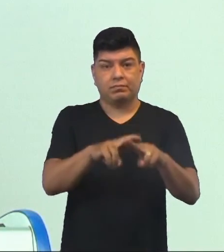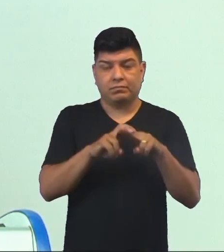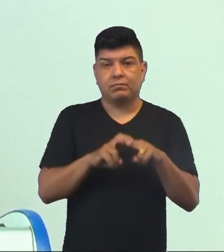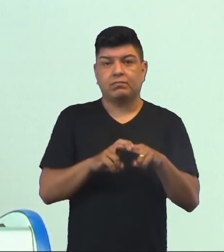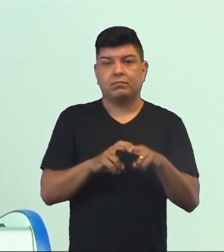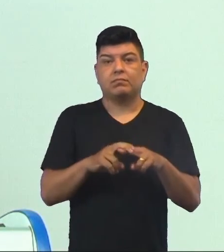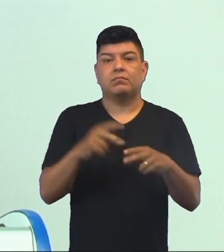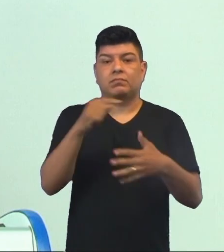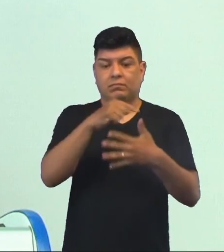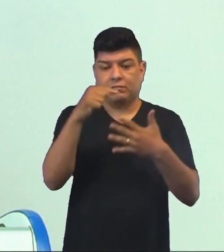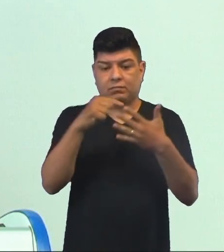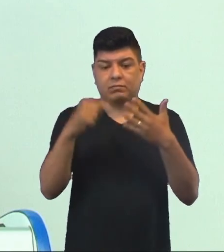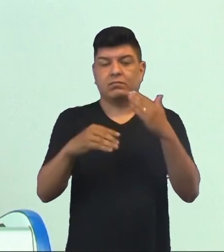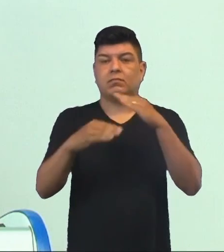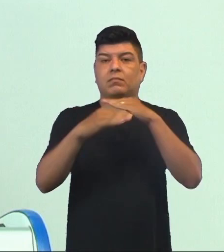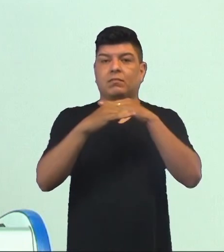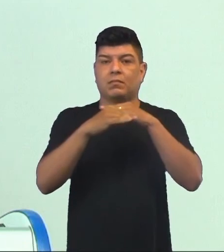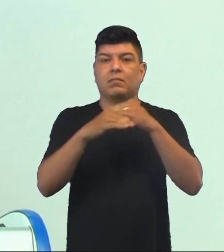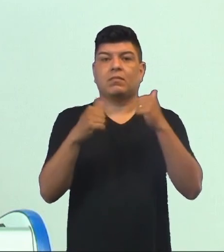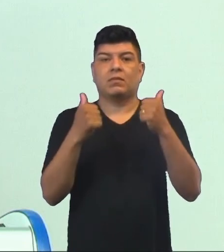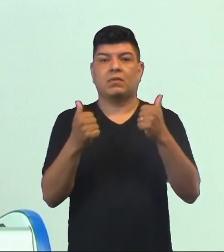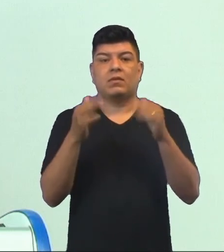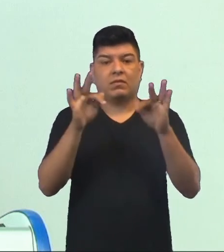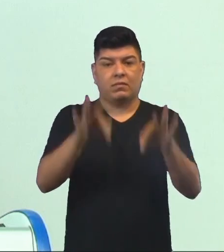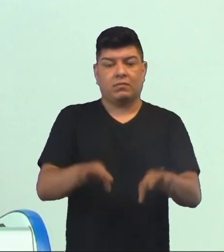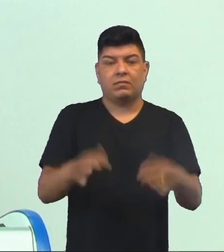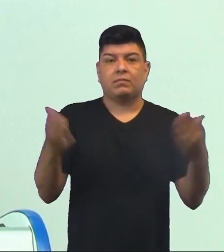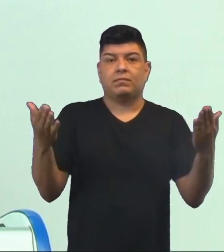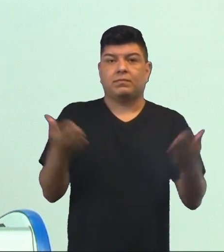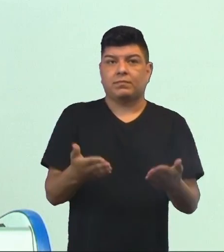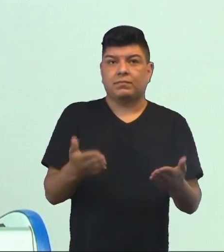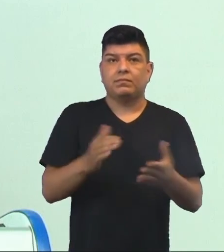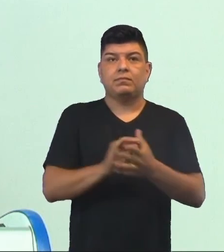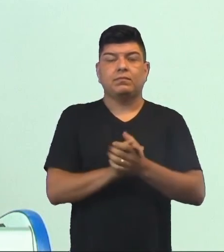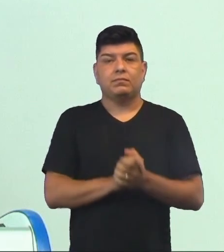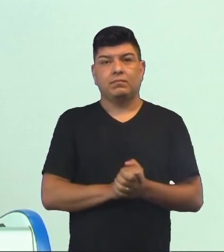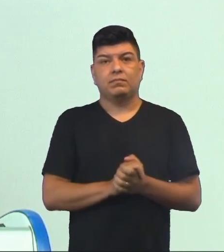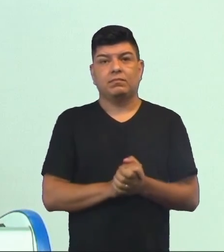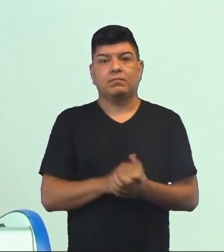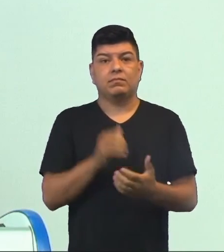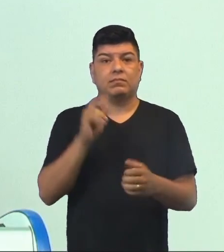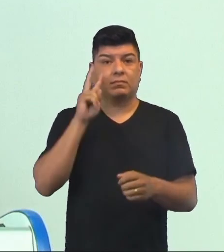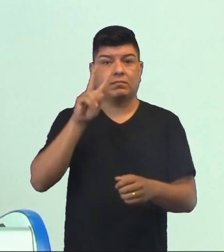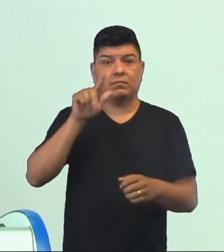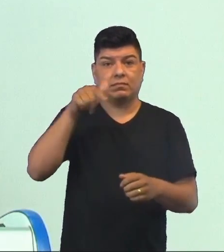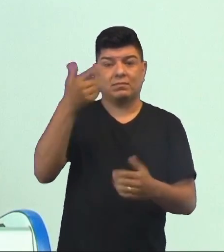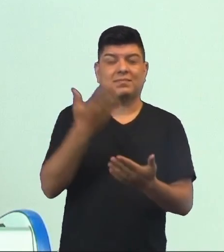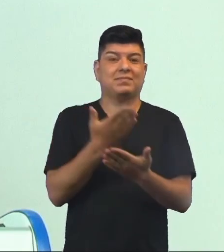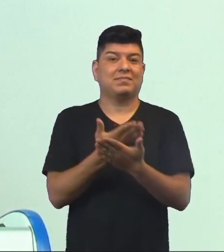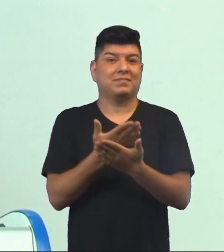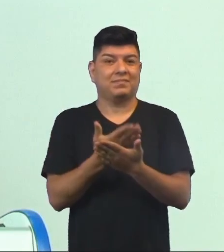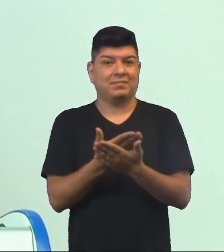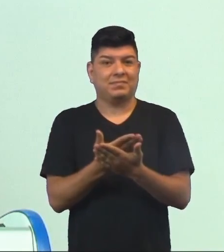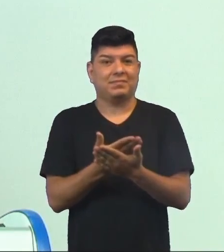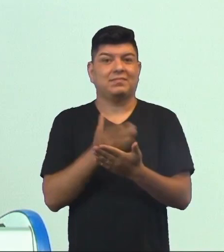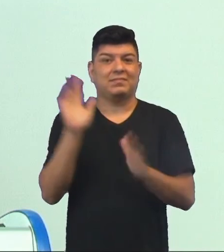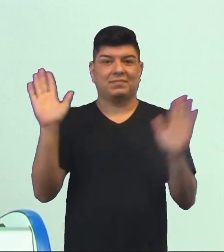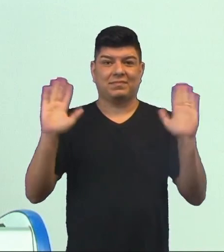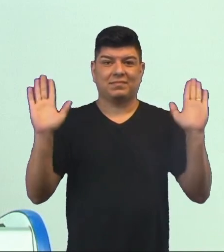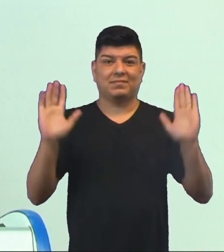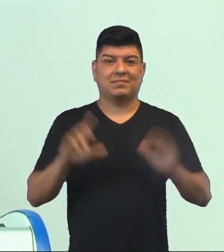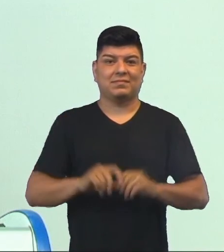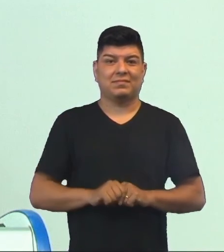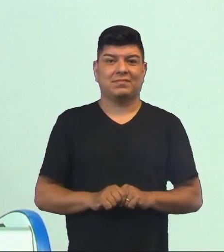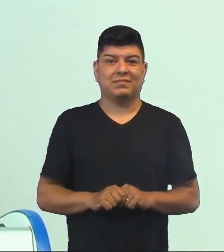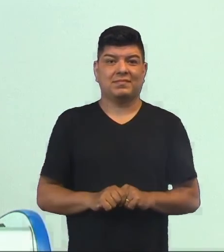idade da Igualdade certo então nós vamos finalizar por aqui e eu te vejo na próxima aula até